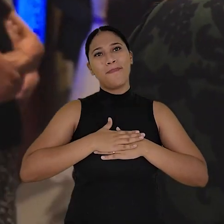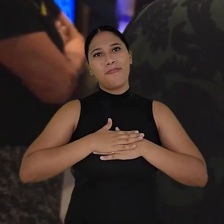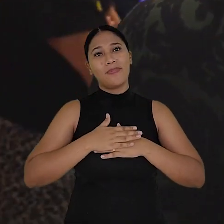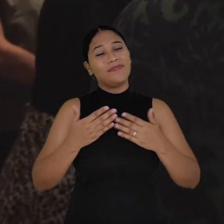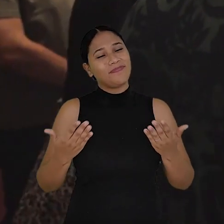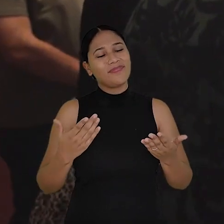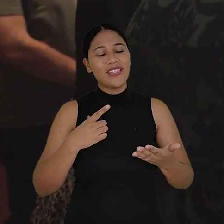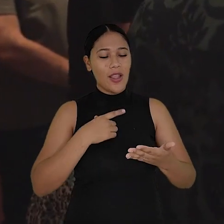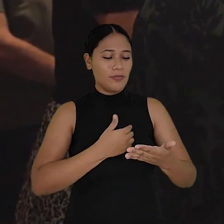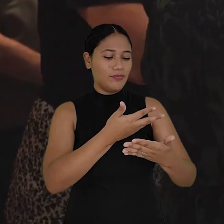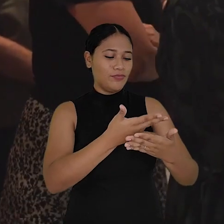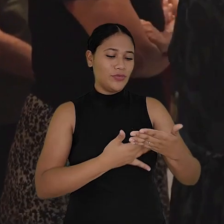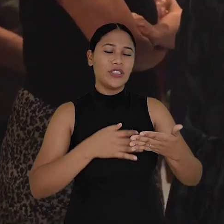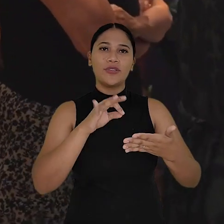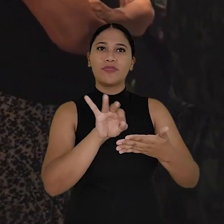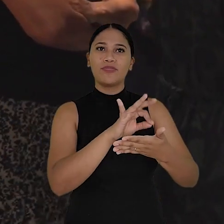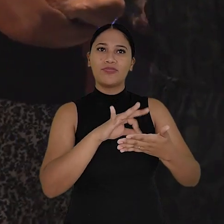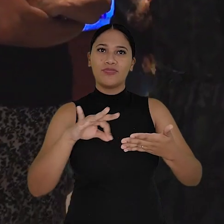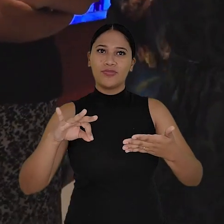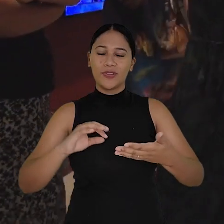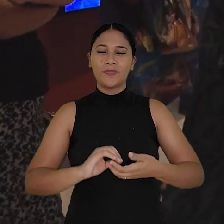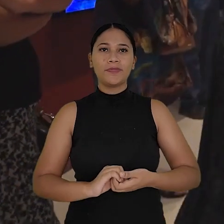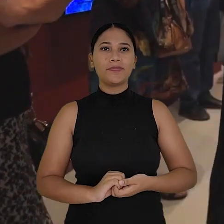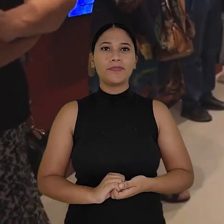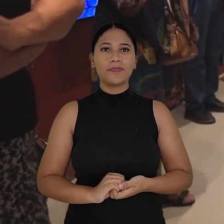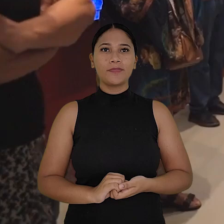tem um manuscrito, né?